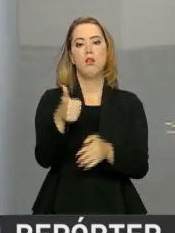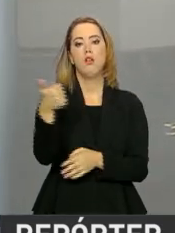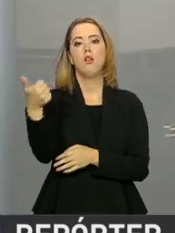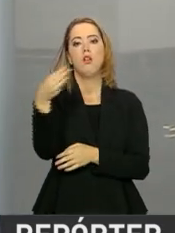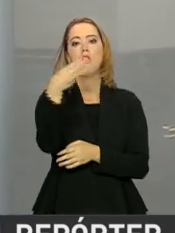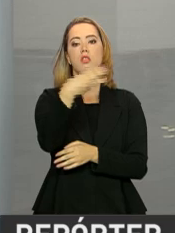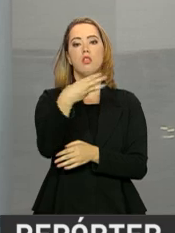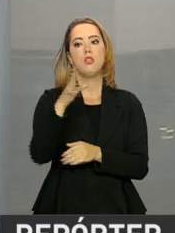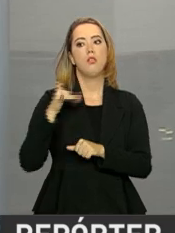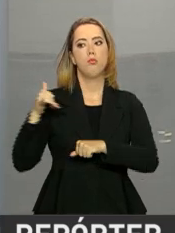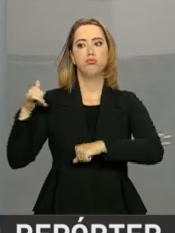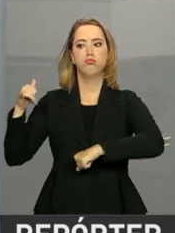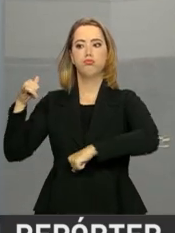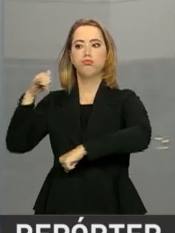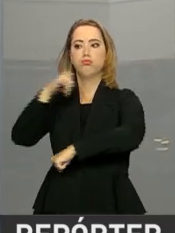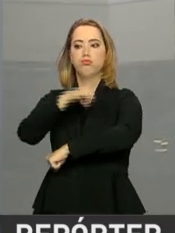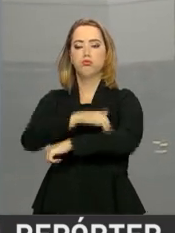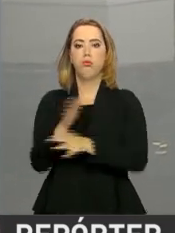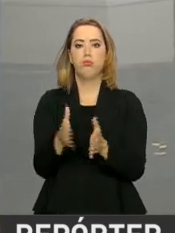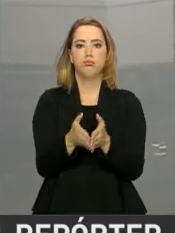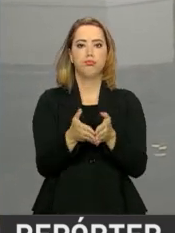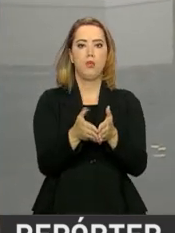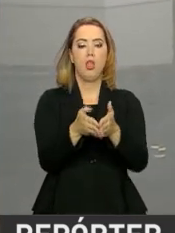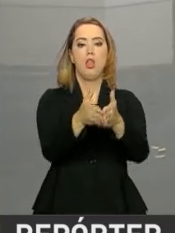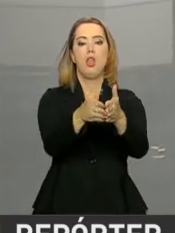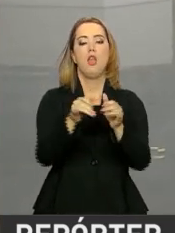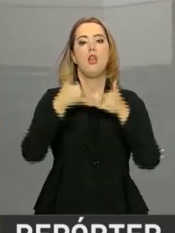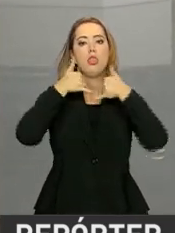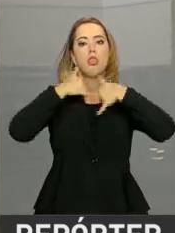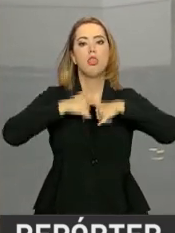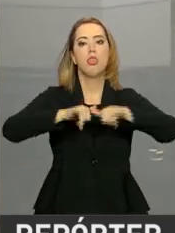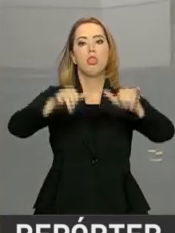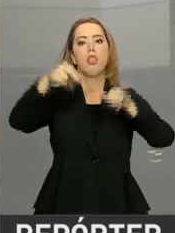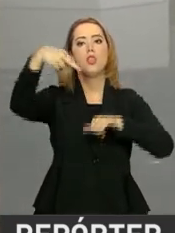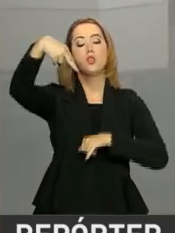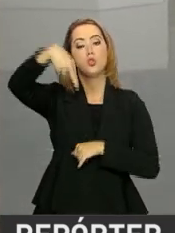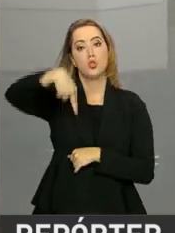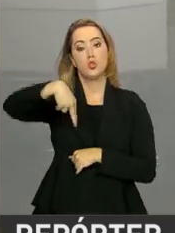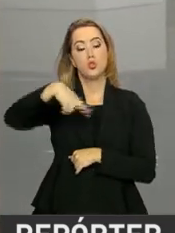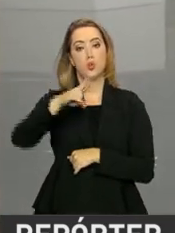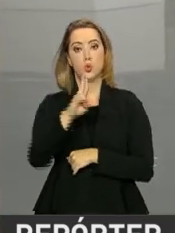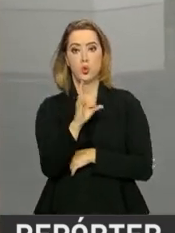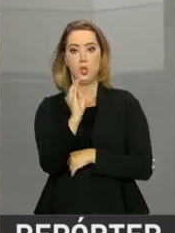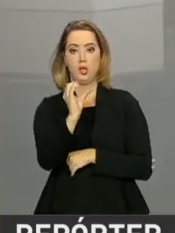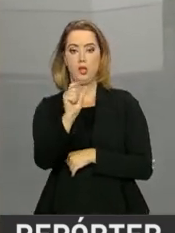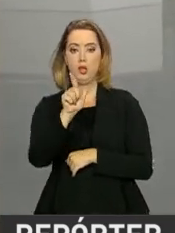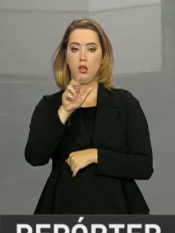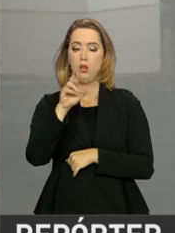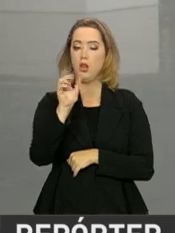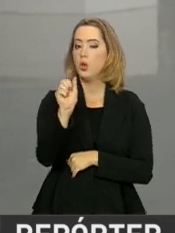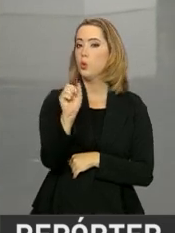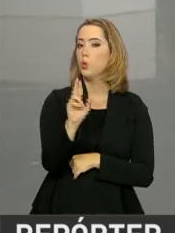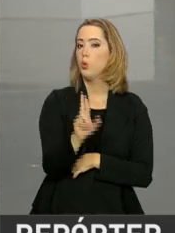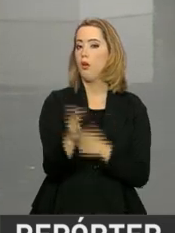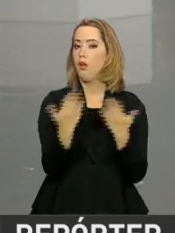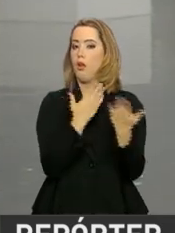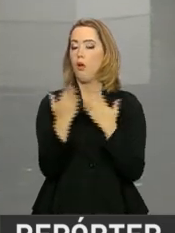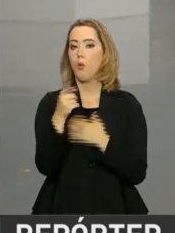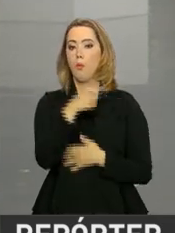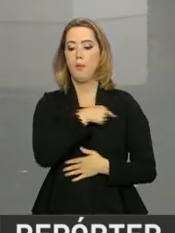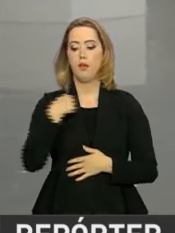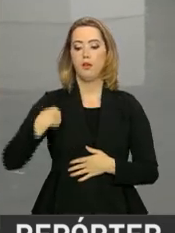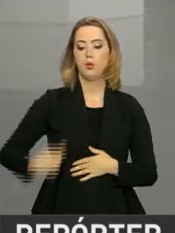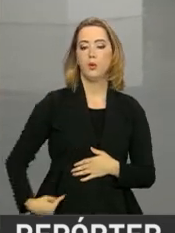13 porta-aviões movidos à energia nuclear. A China tem apenas um. Está construindo um outro porta-aviões, mas